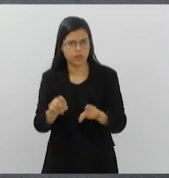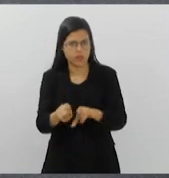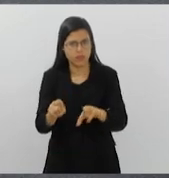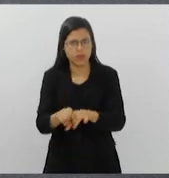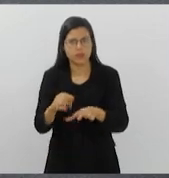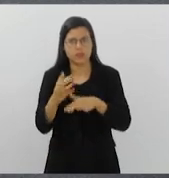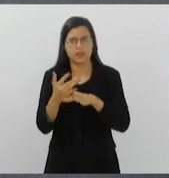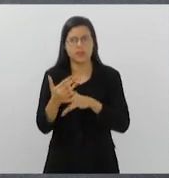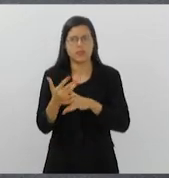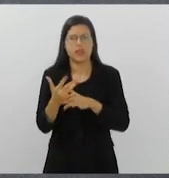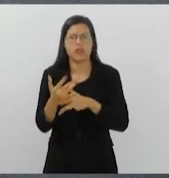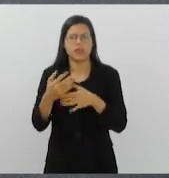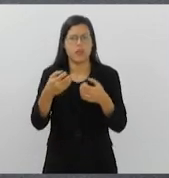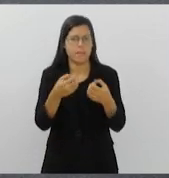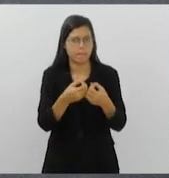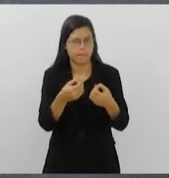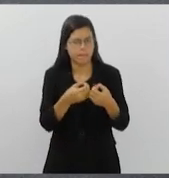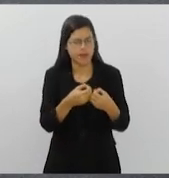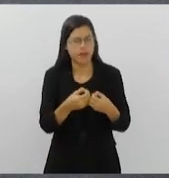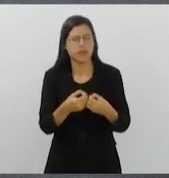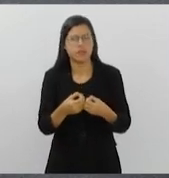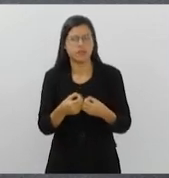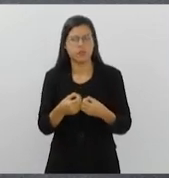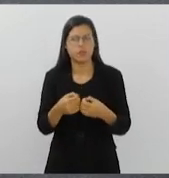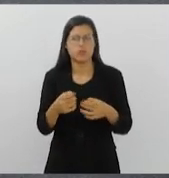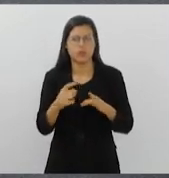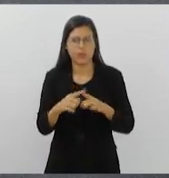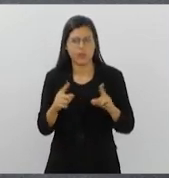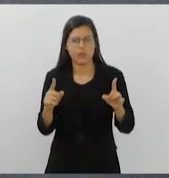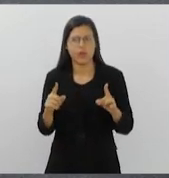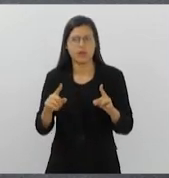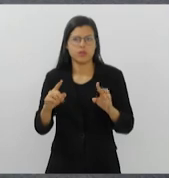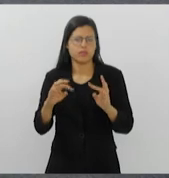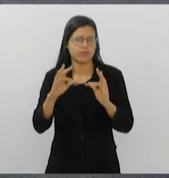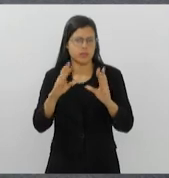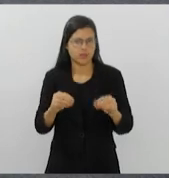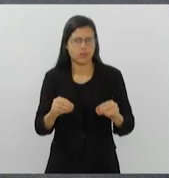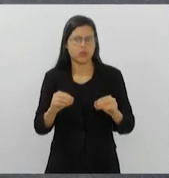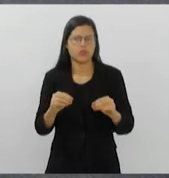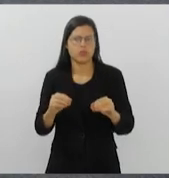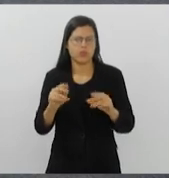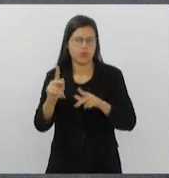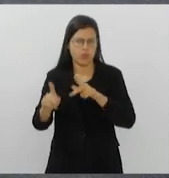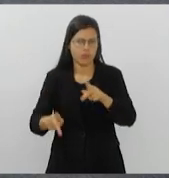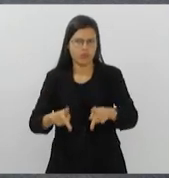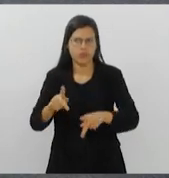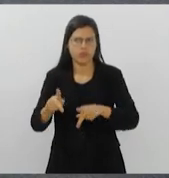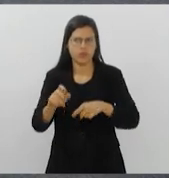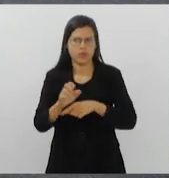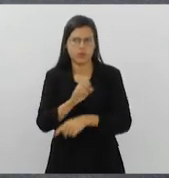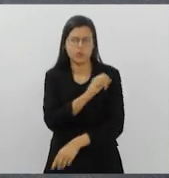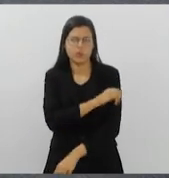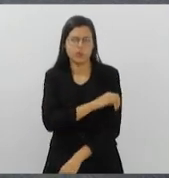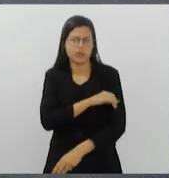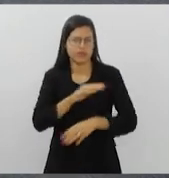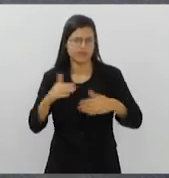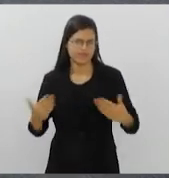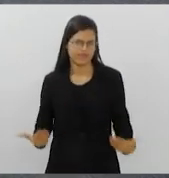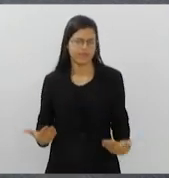que estão ali em torno dele, mas para o conjunto, né, da população do Estado do Rio de Janeiro. Então,